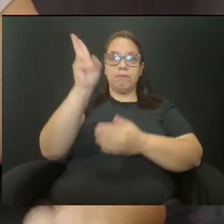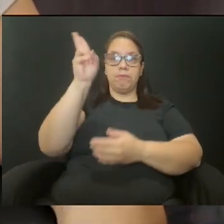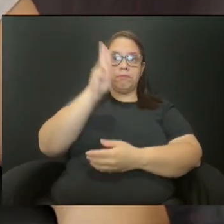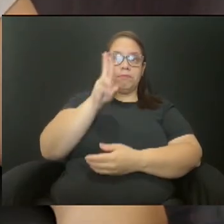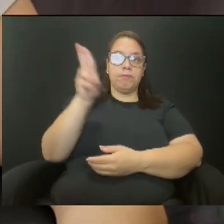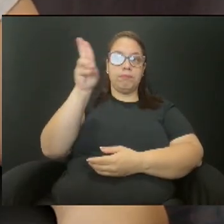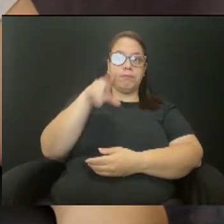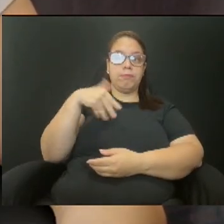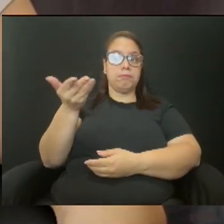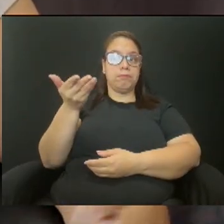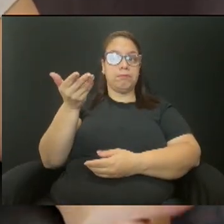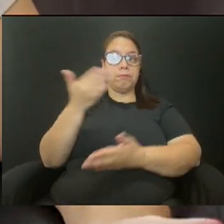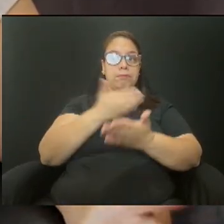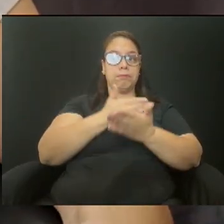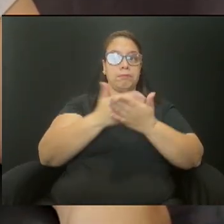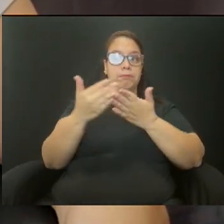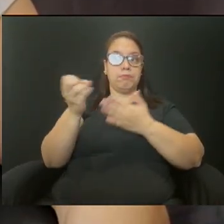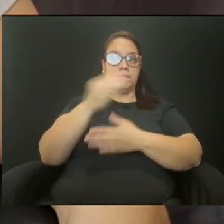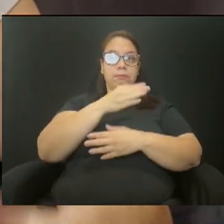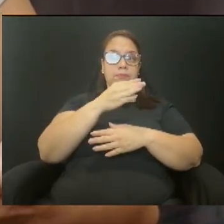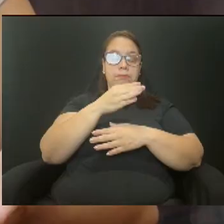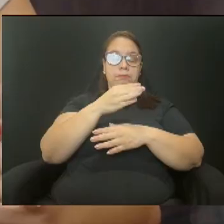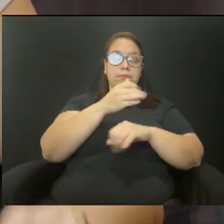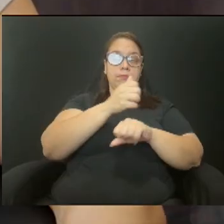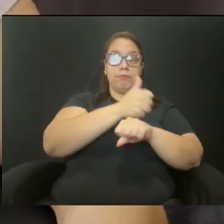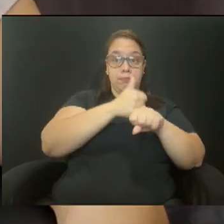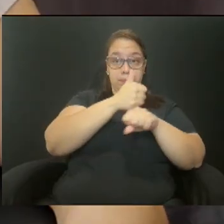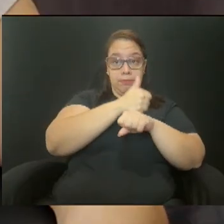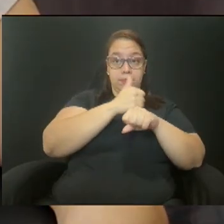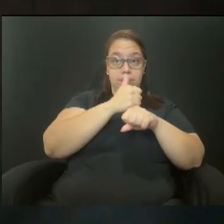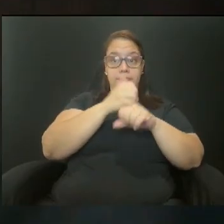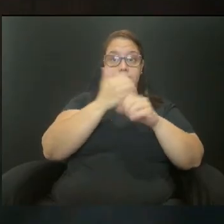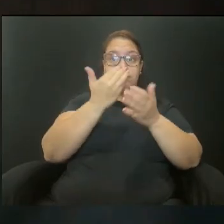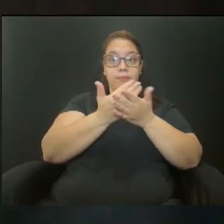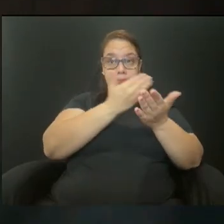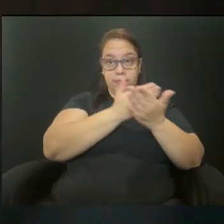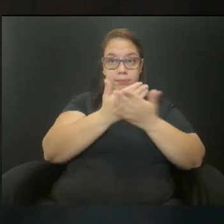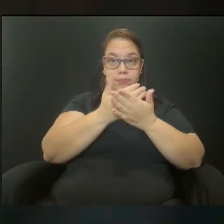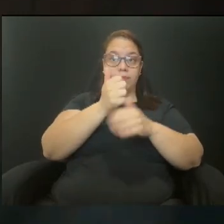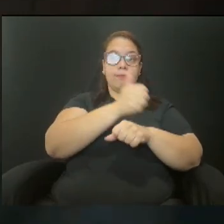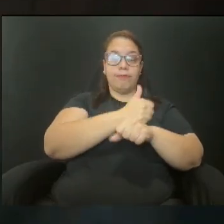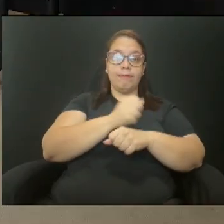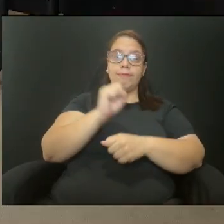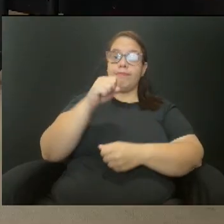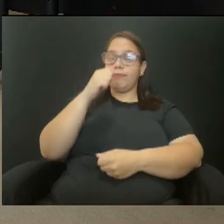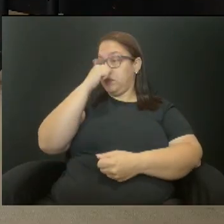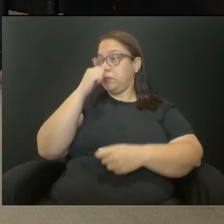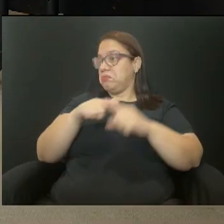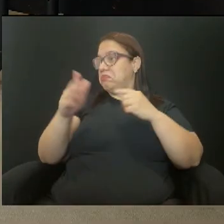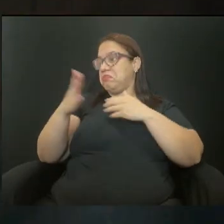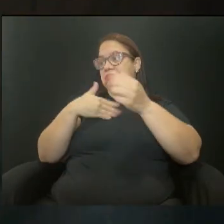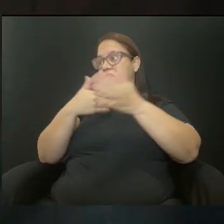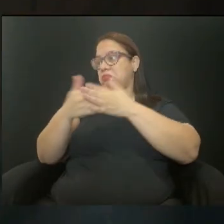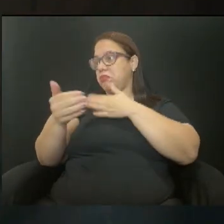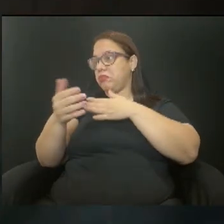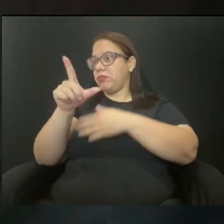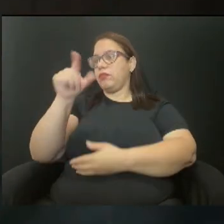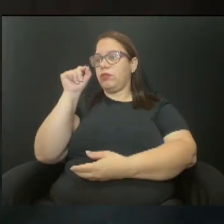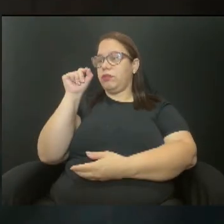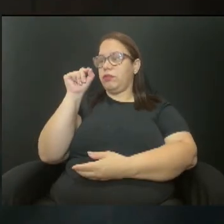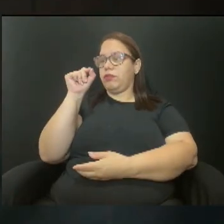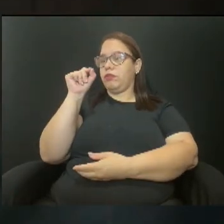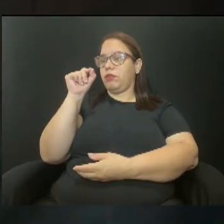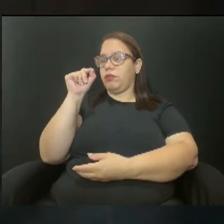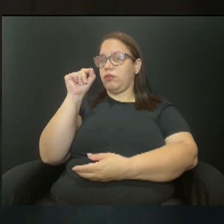começar uma nova carreira, de estudos também, né, e profissional. Mas independente da escolha,